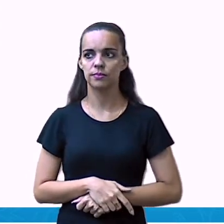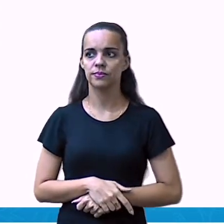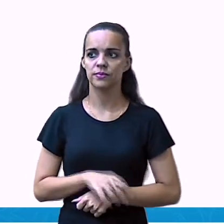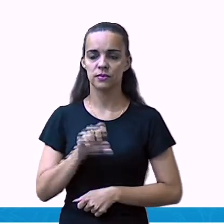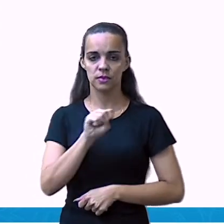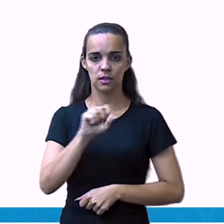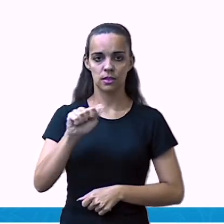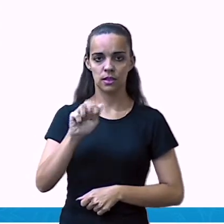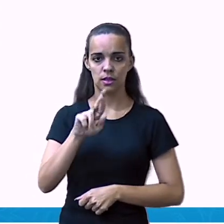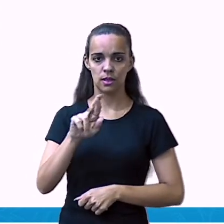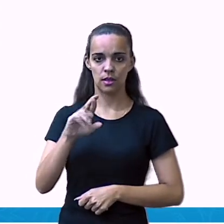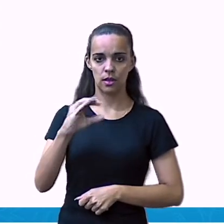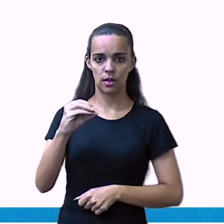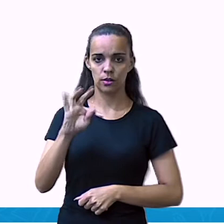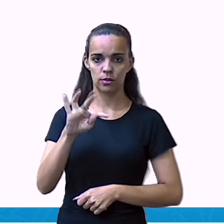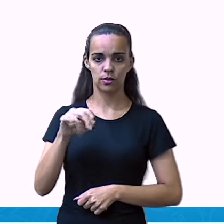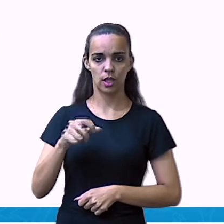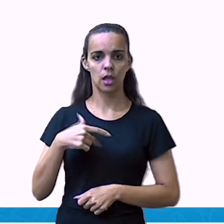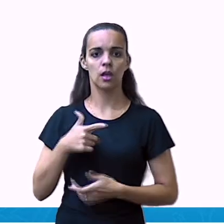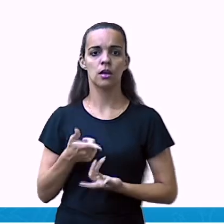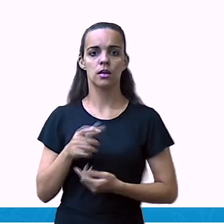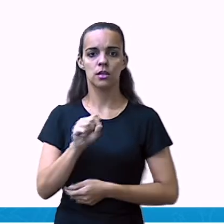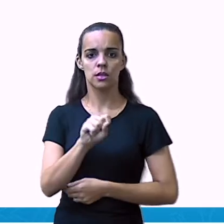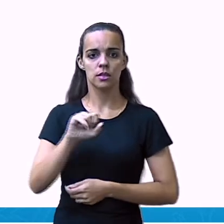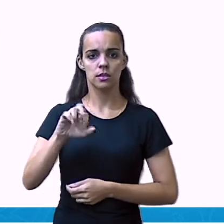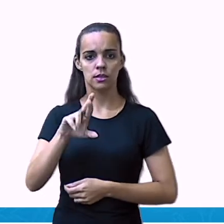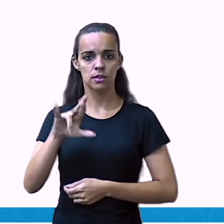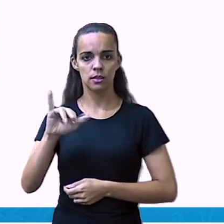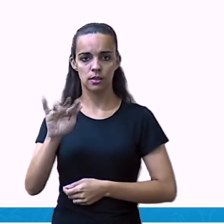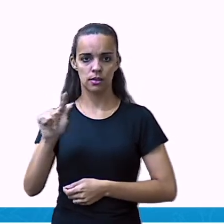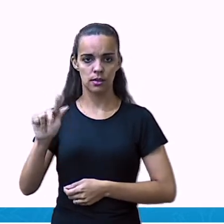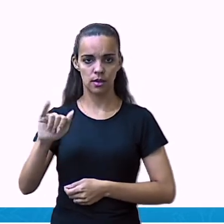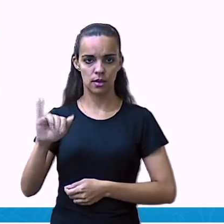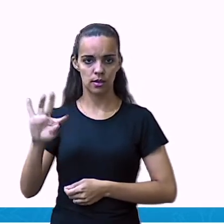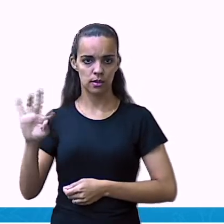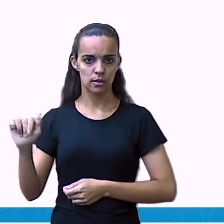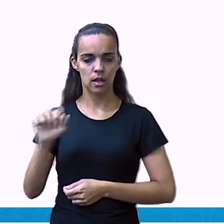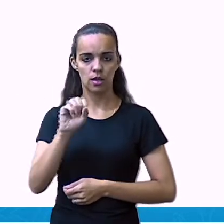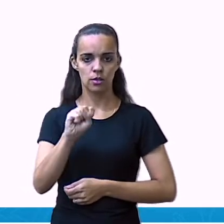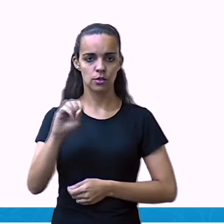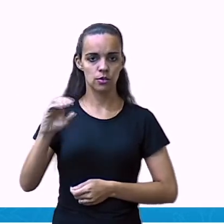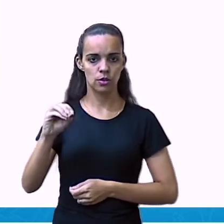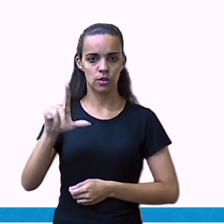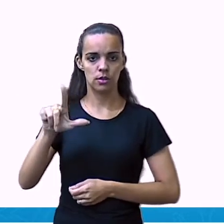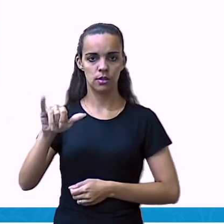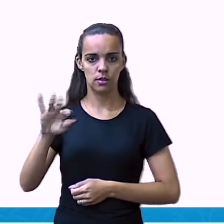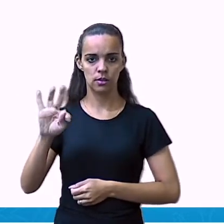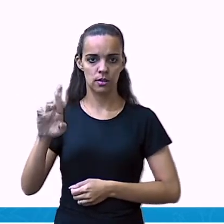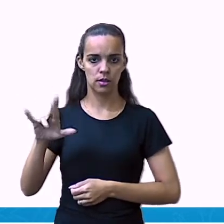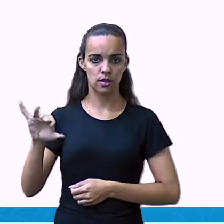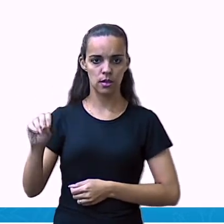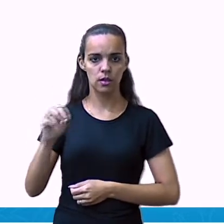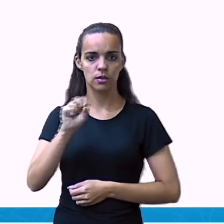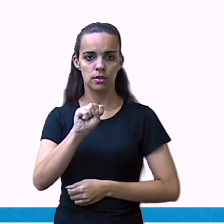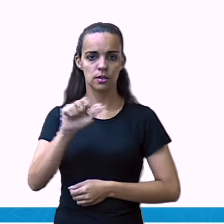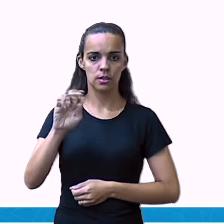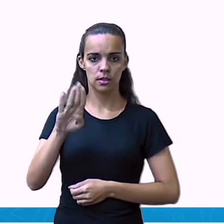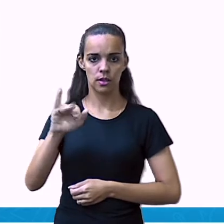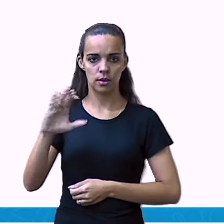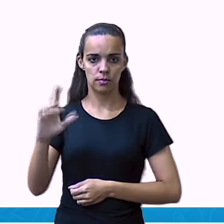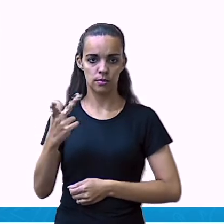aqui. Saracoteia, sirigaita, solitário,